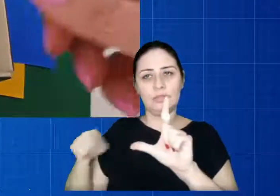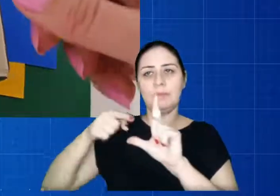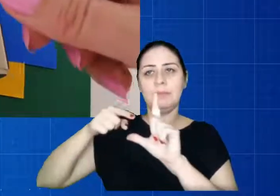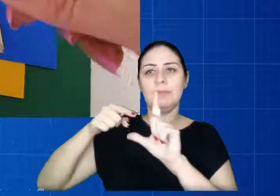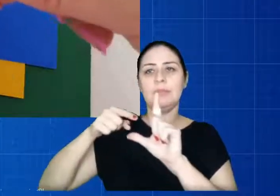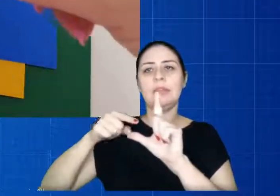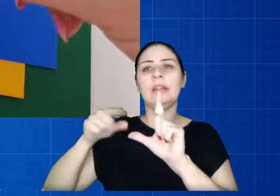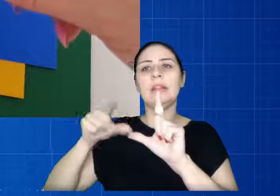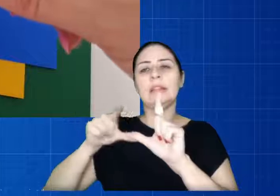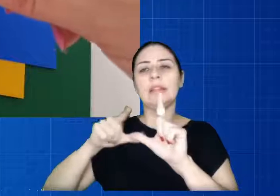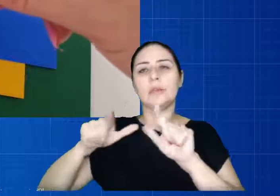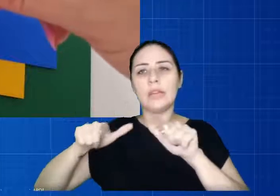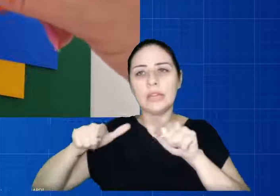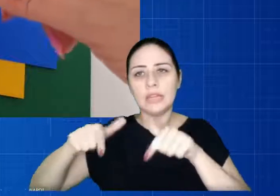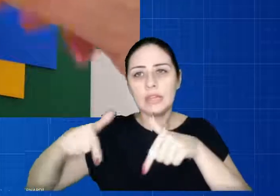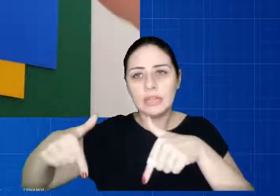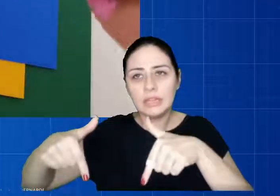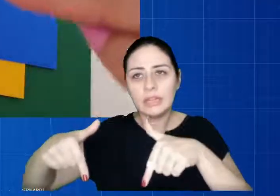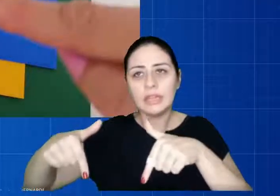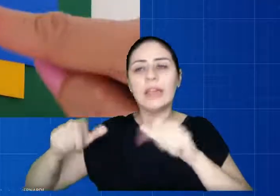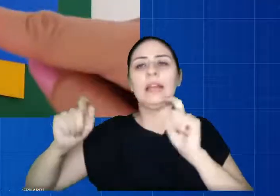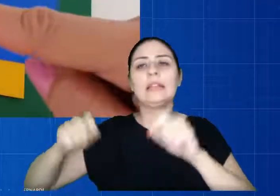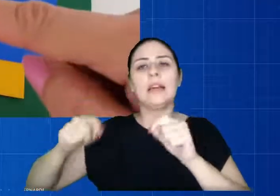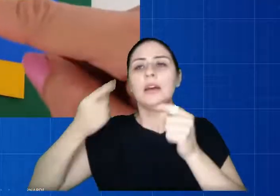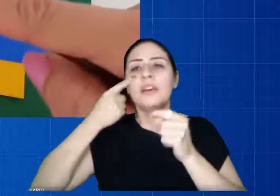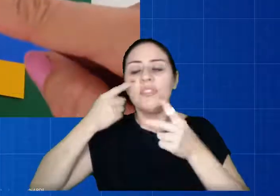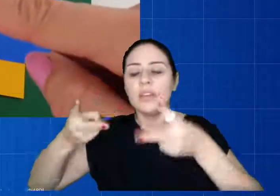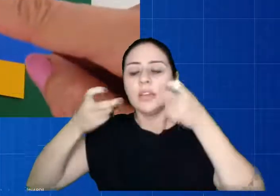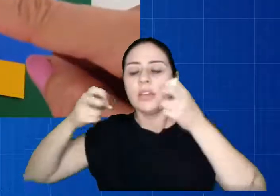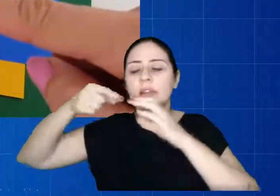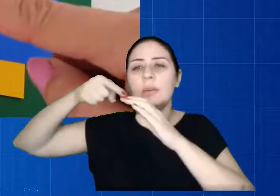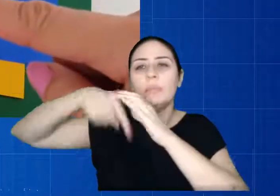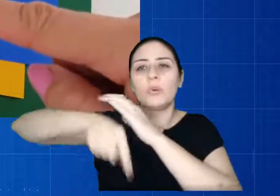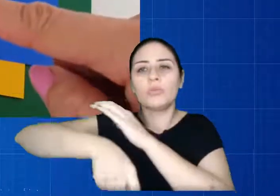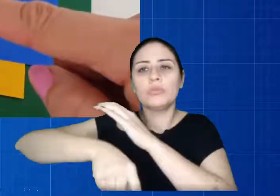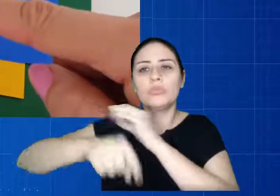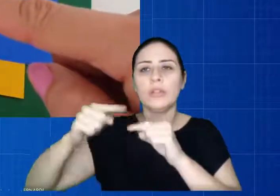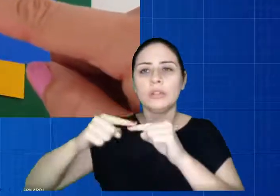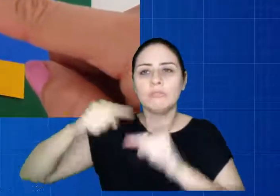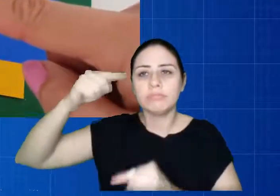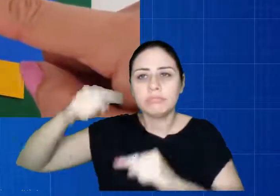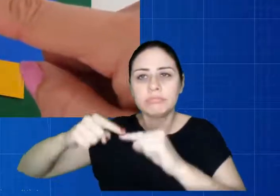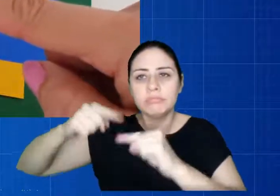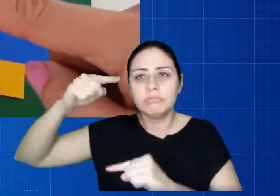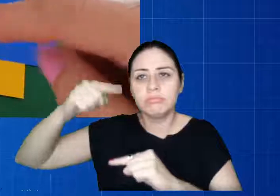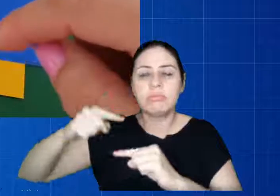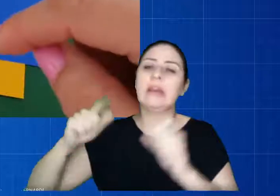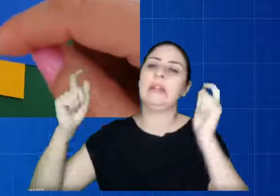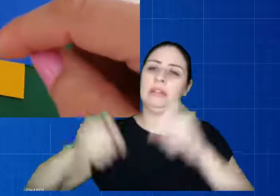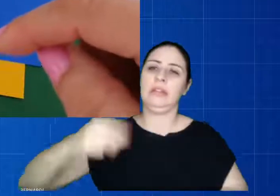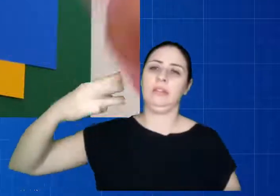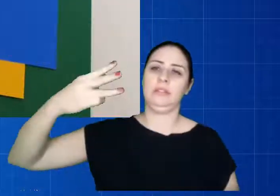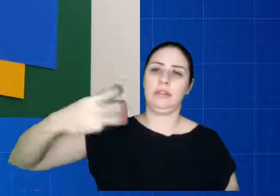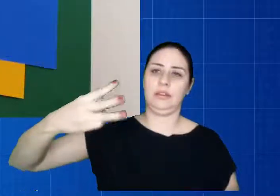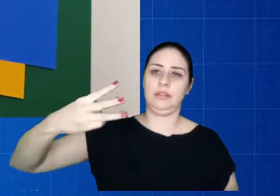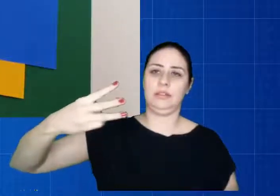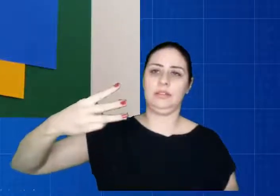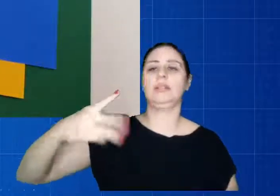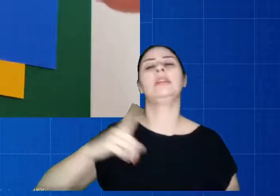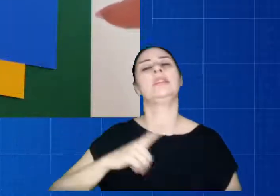largura e ao inclinarmos podemos verificar que ela também tem profundidade. Essa é a terceira dimensão. Então, aqui